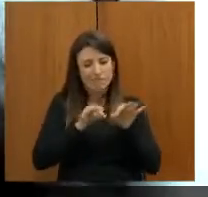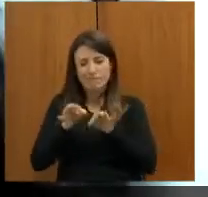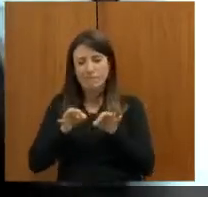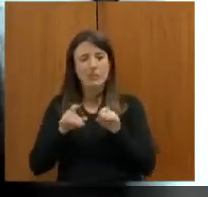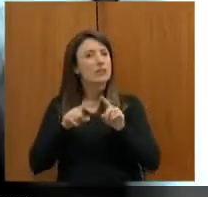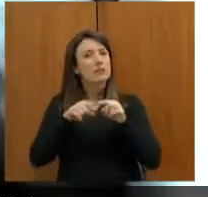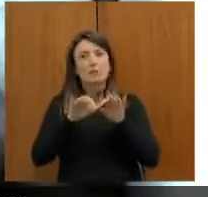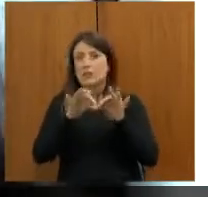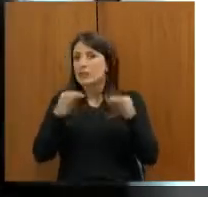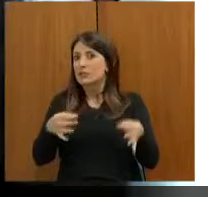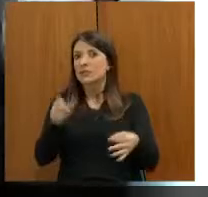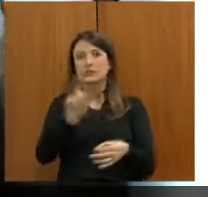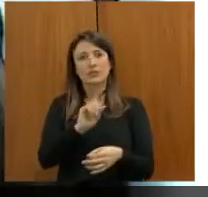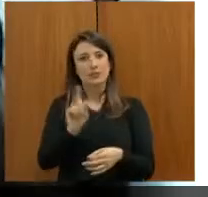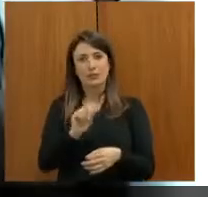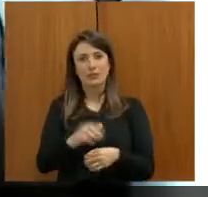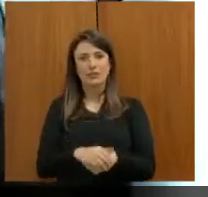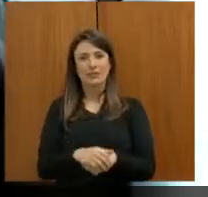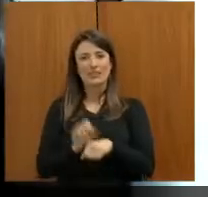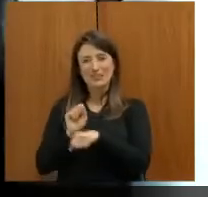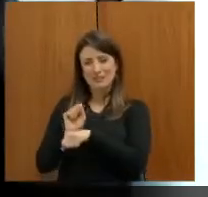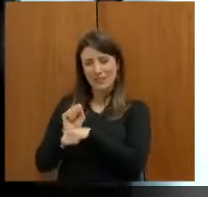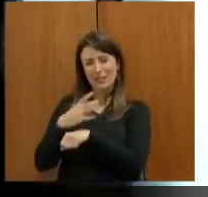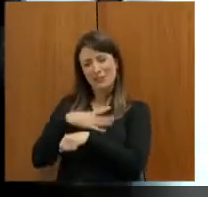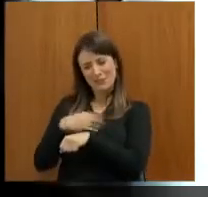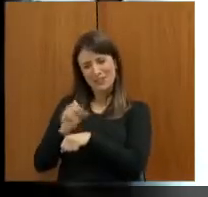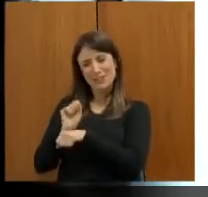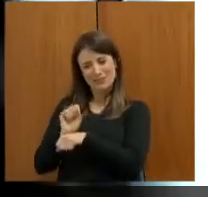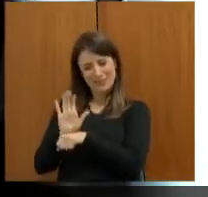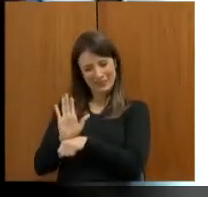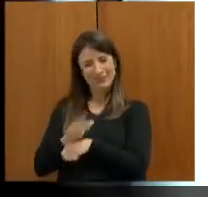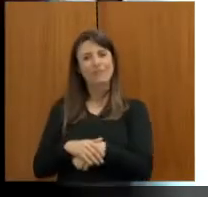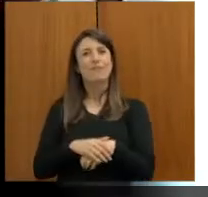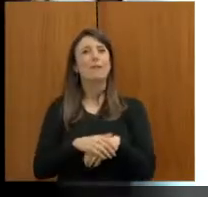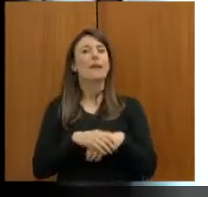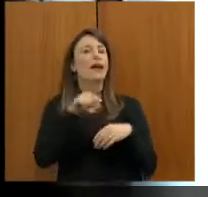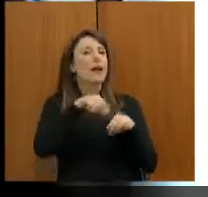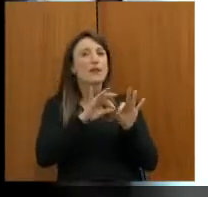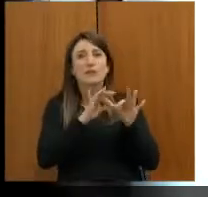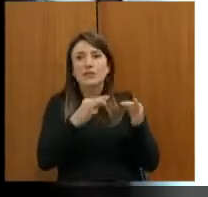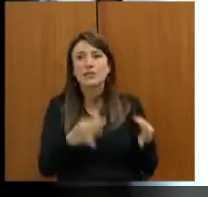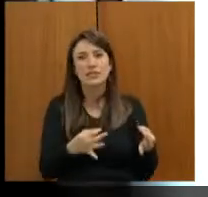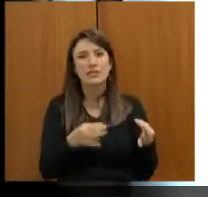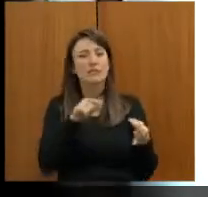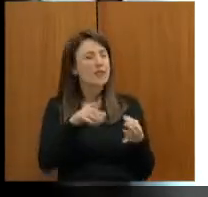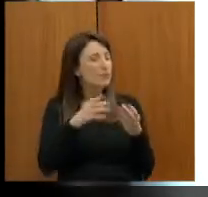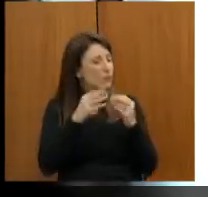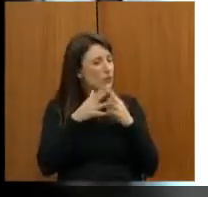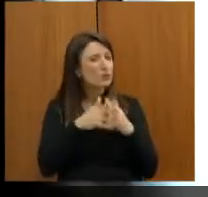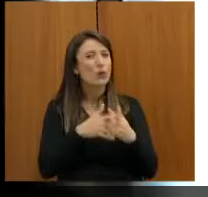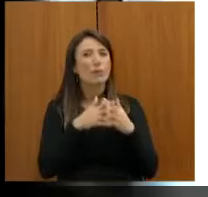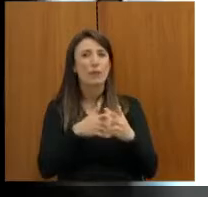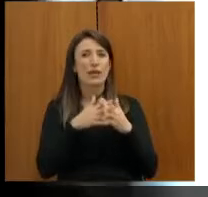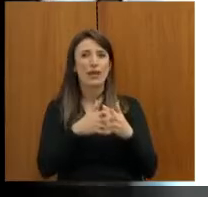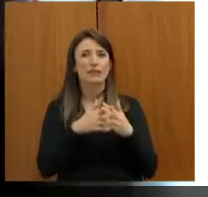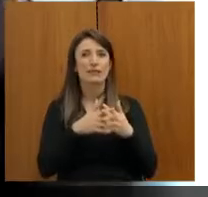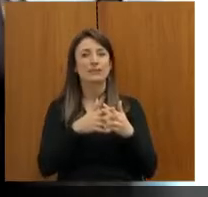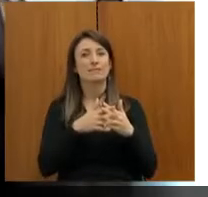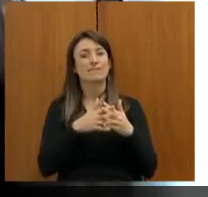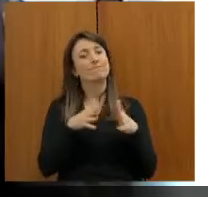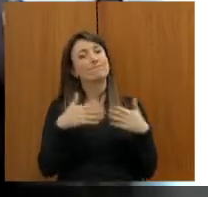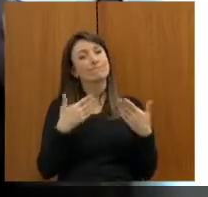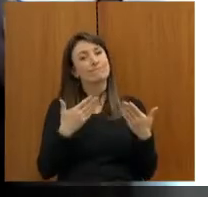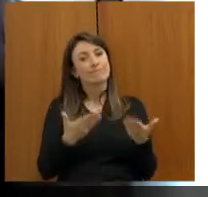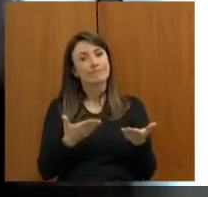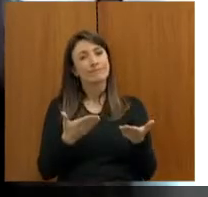simples beijo daqui a pouquinho somente no filho e elas não são simples elas são complexas então é da